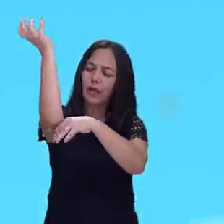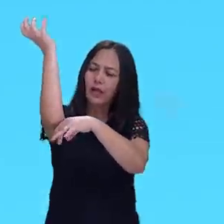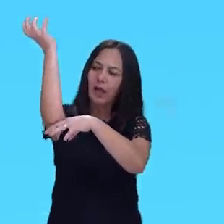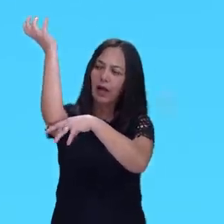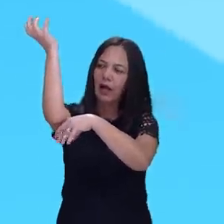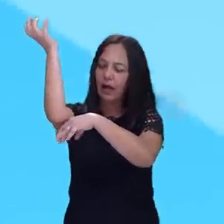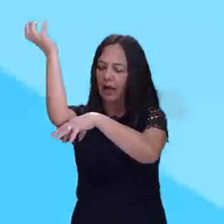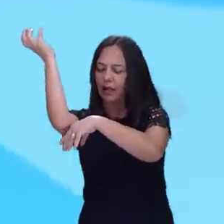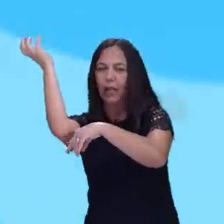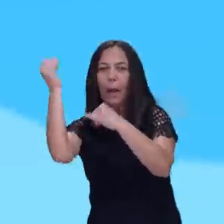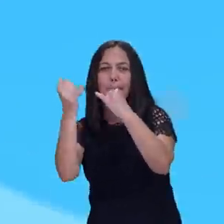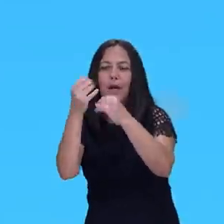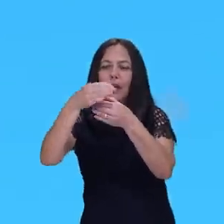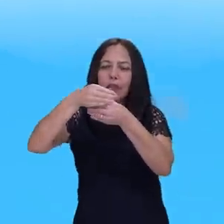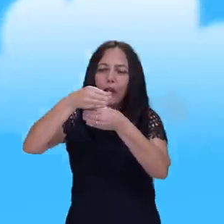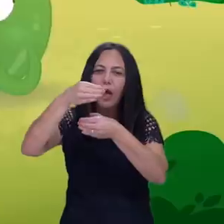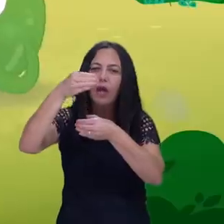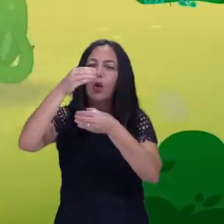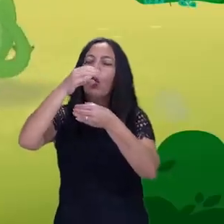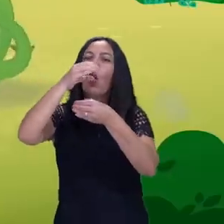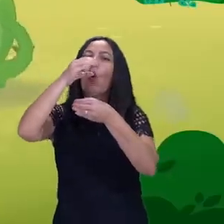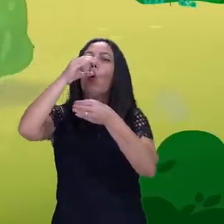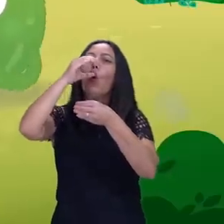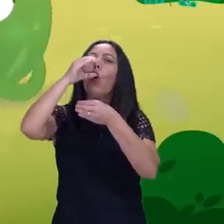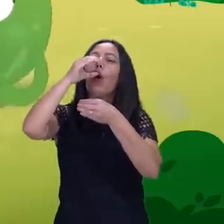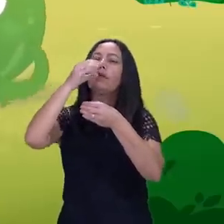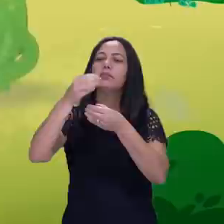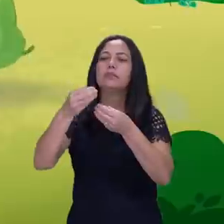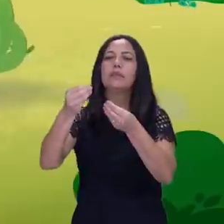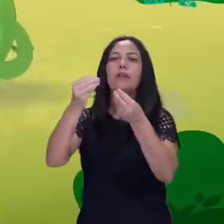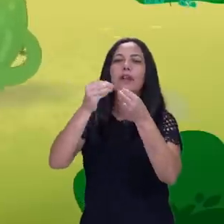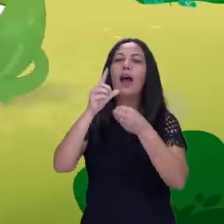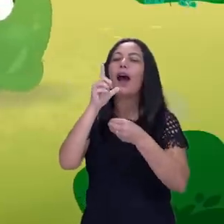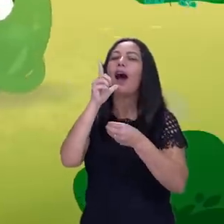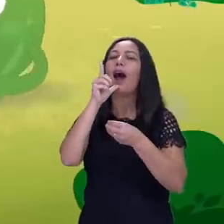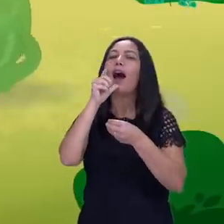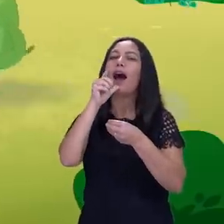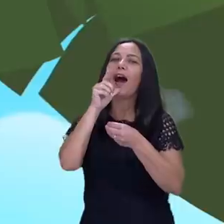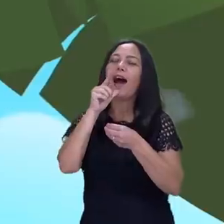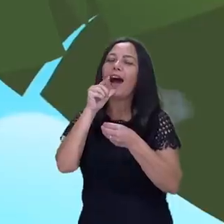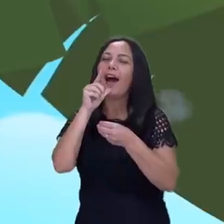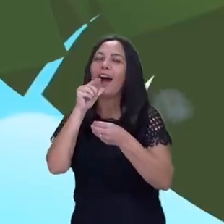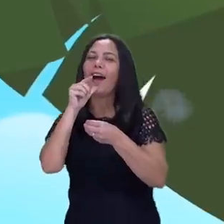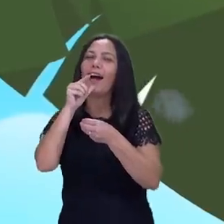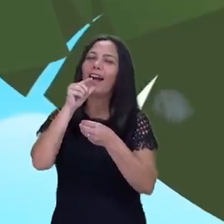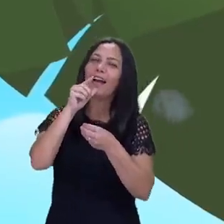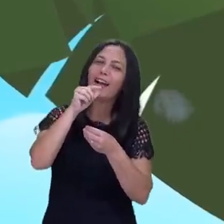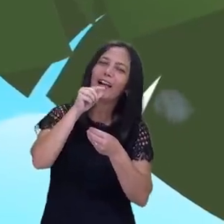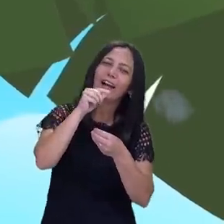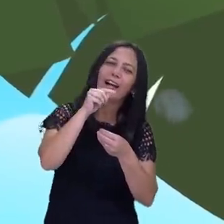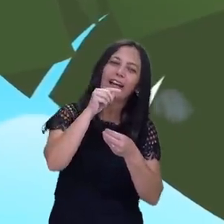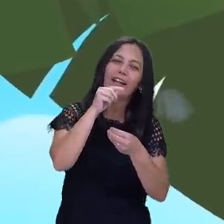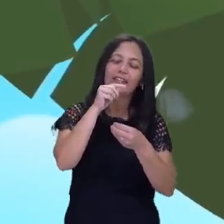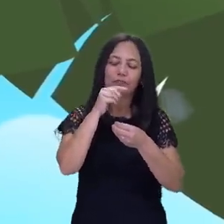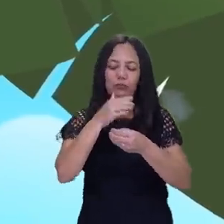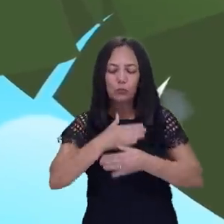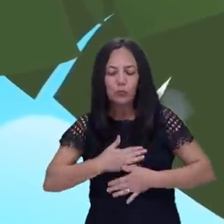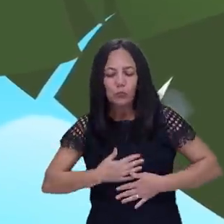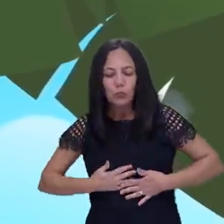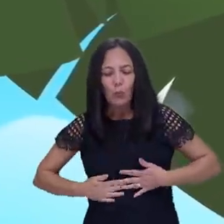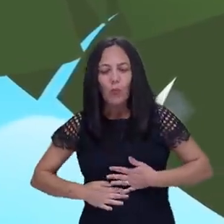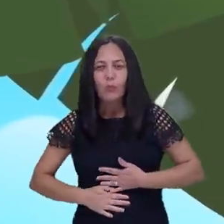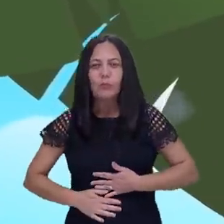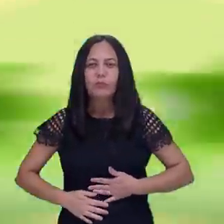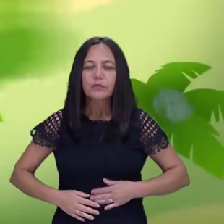nem canudo trazem água até a gente, que fica cheio